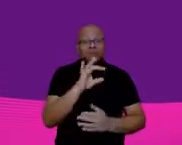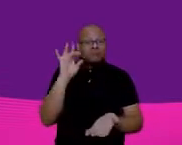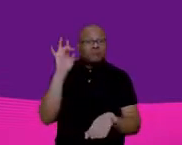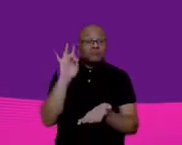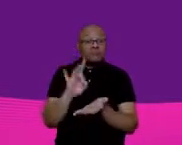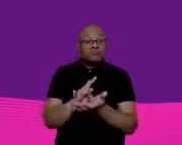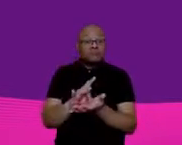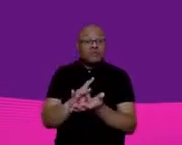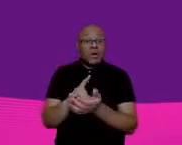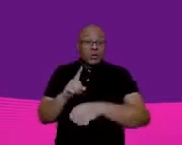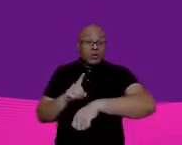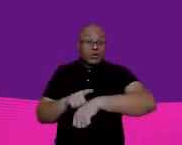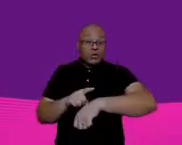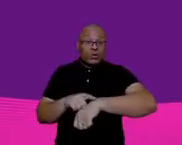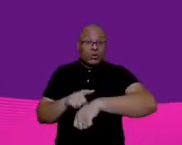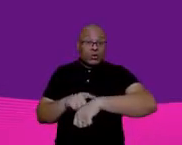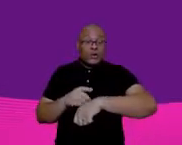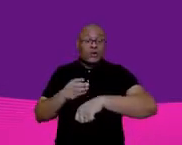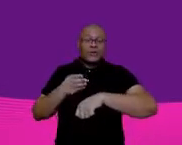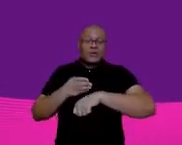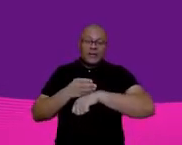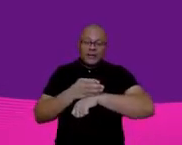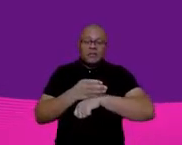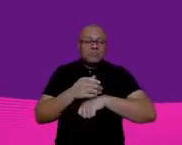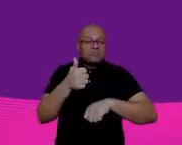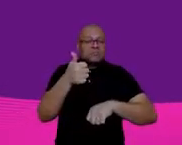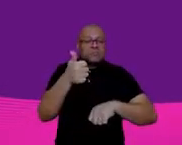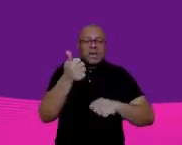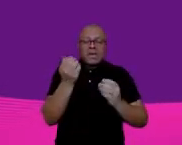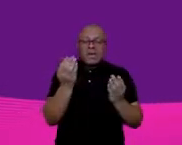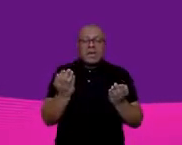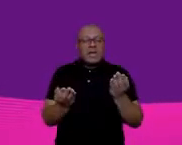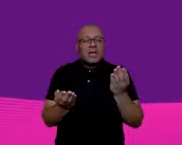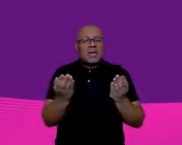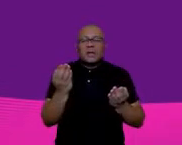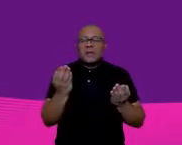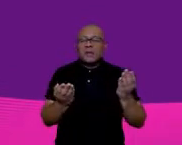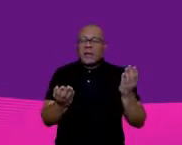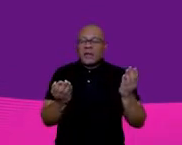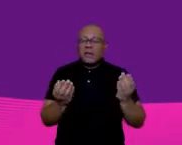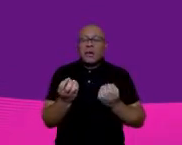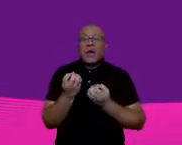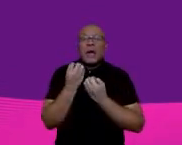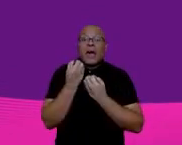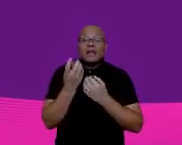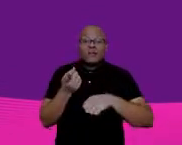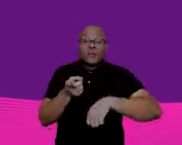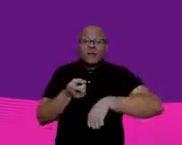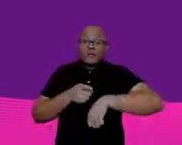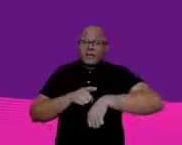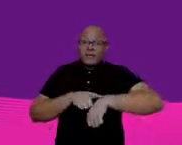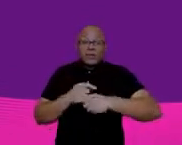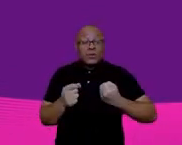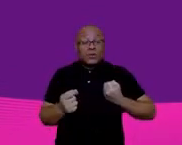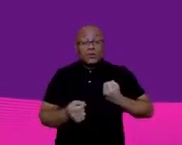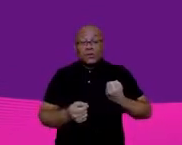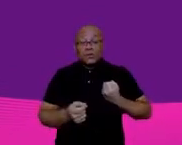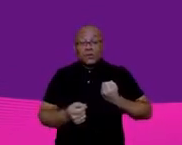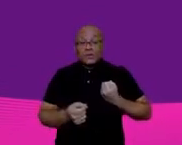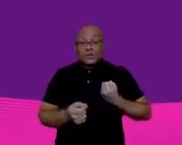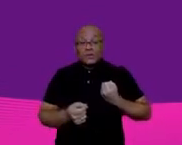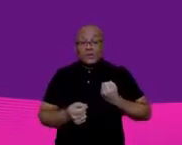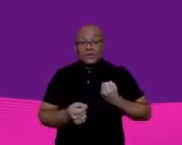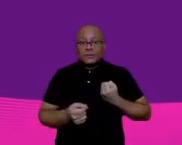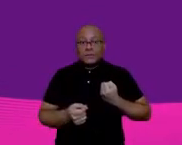da inflexão, está tudo muito bem equilibrado, os dados em tempo real e os números. Com isso,